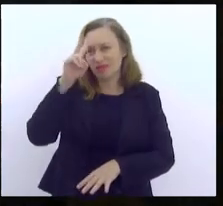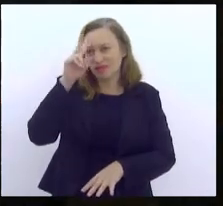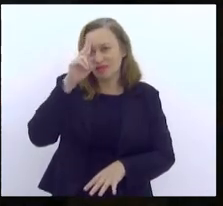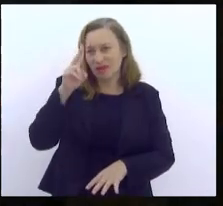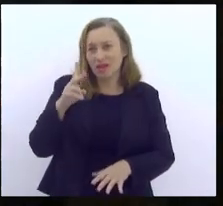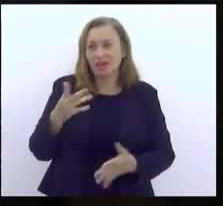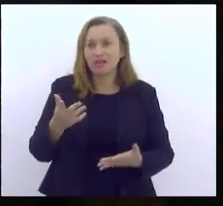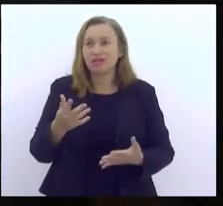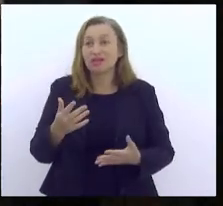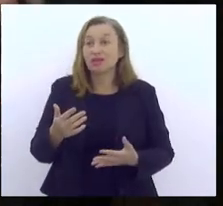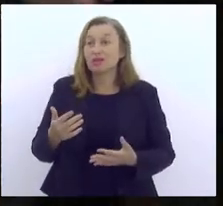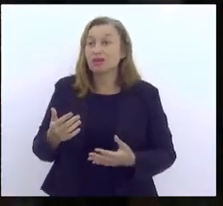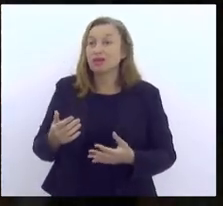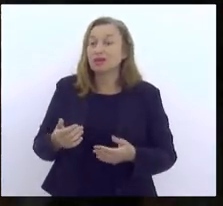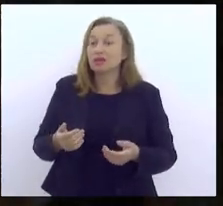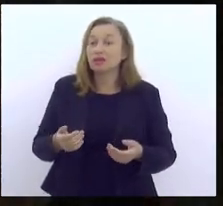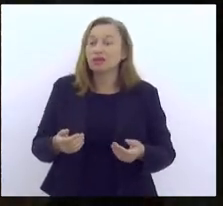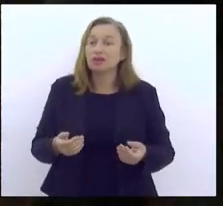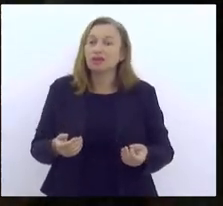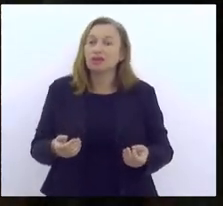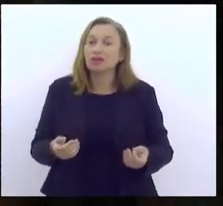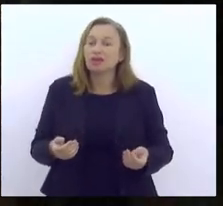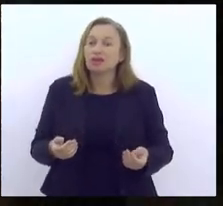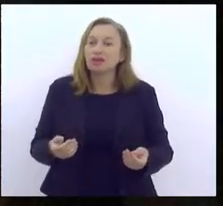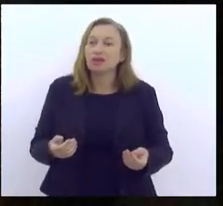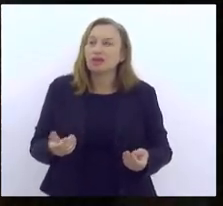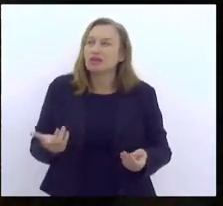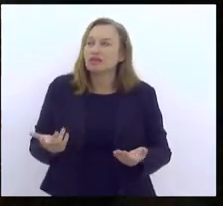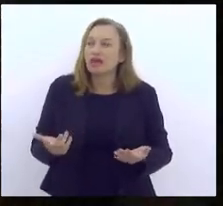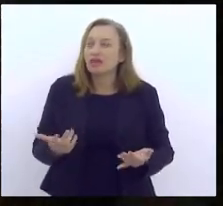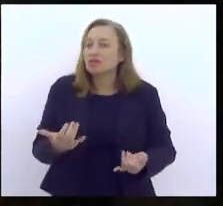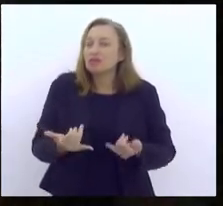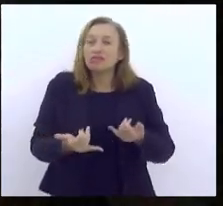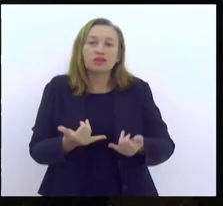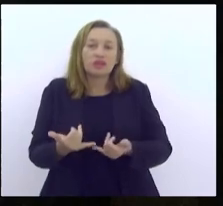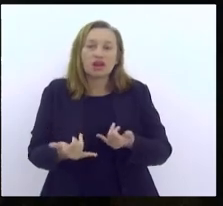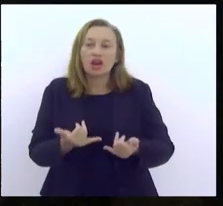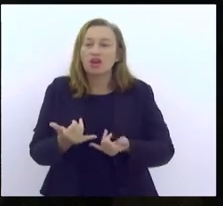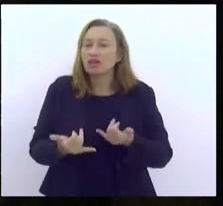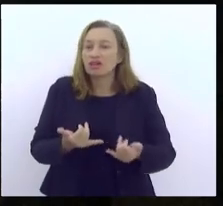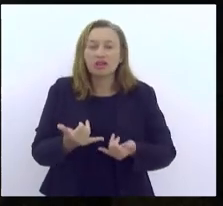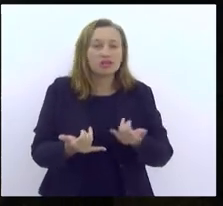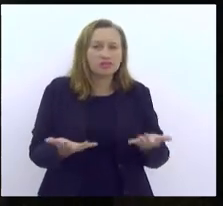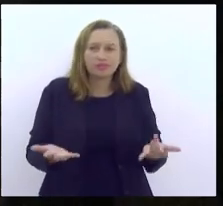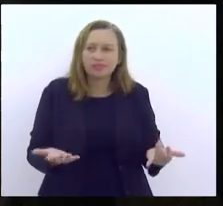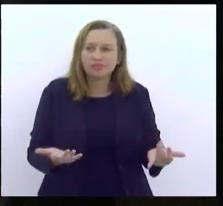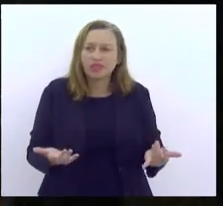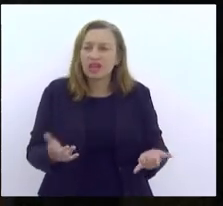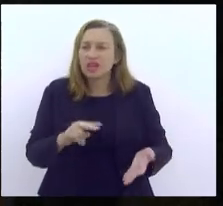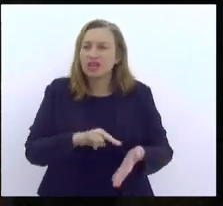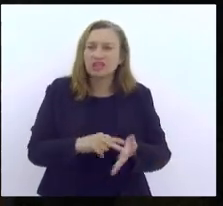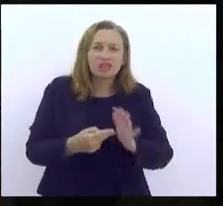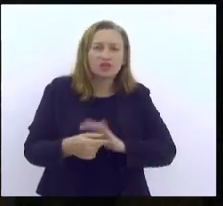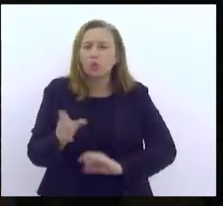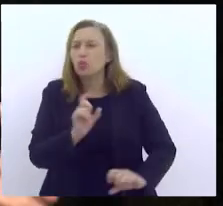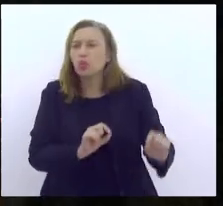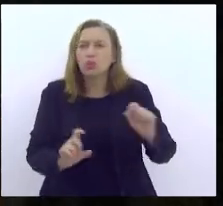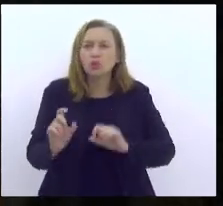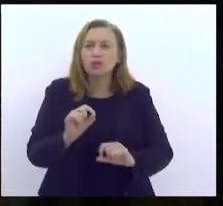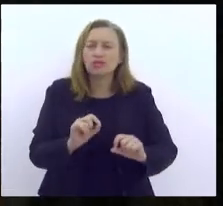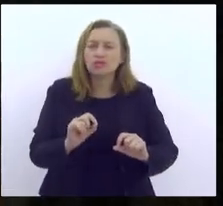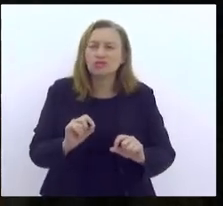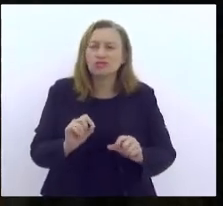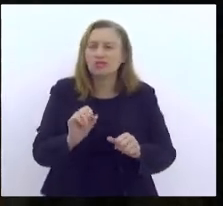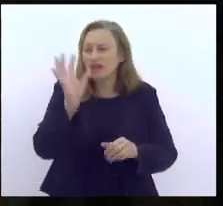tudo como é que é? Vamos jogar a bolinha para o alto, como o povo fala na Zona Oeste. Jogar a bolinha para o alto significa, na simbologia, que não vai dar em